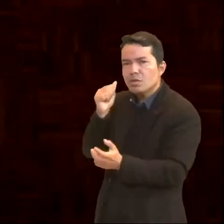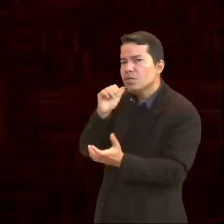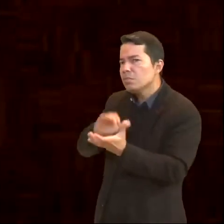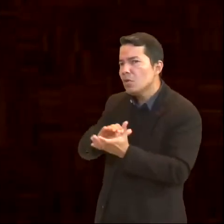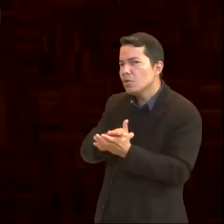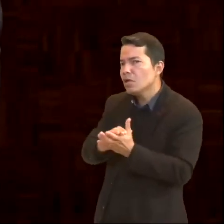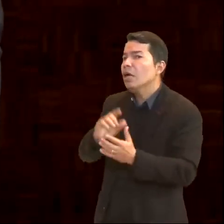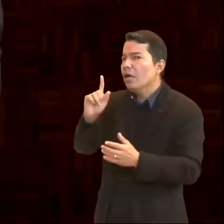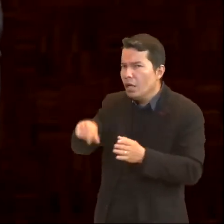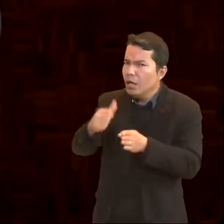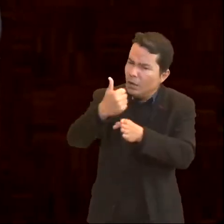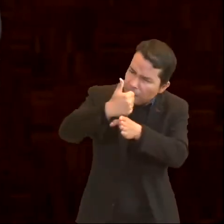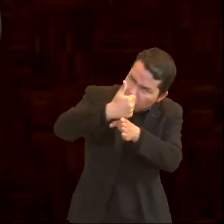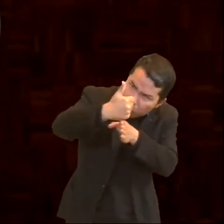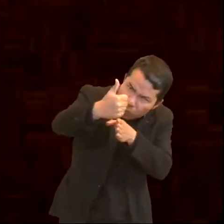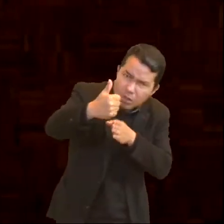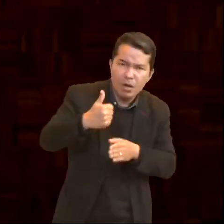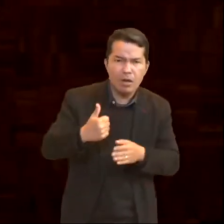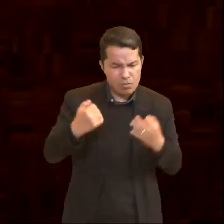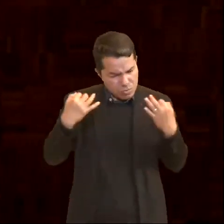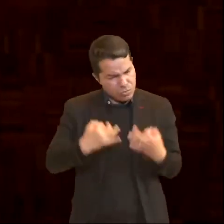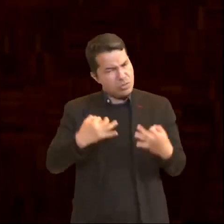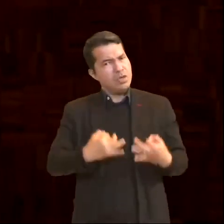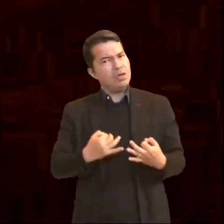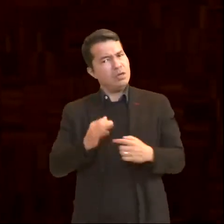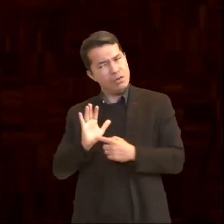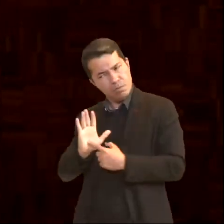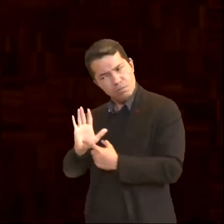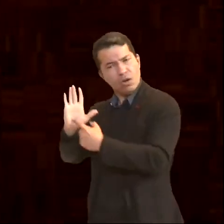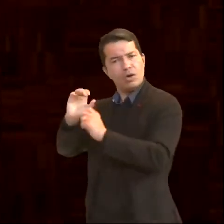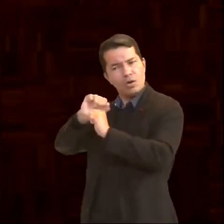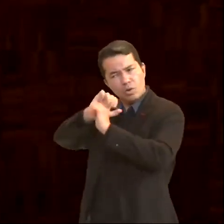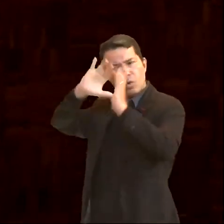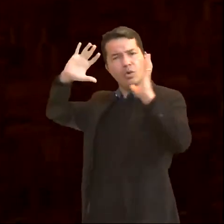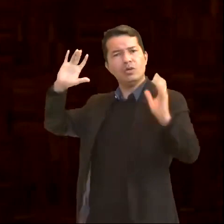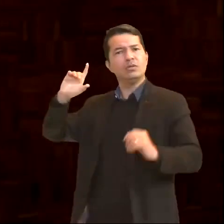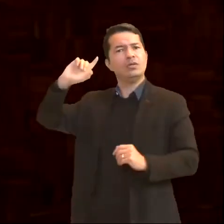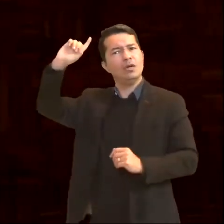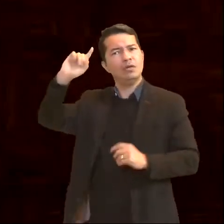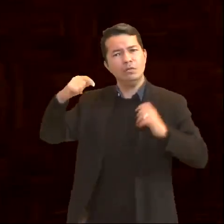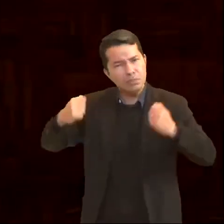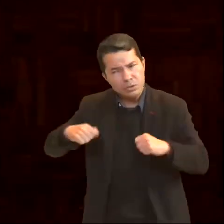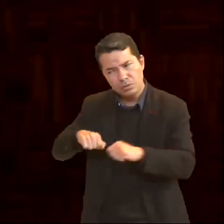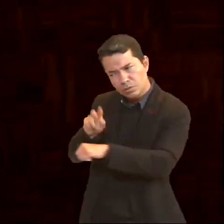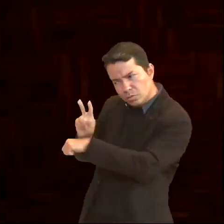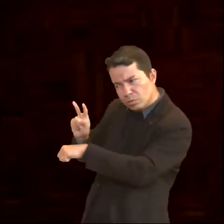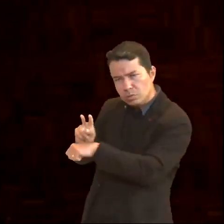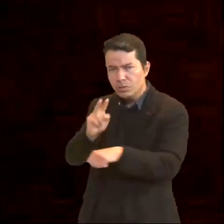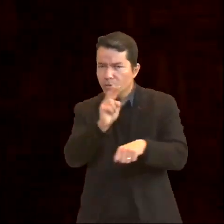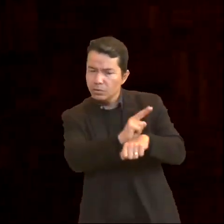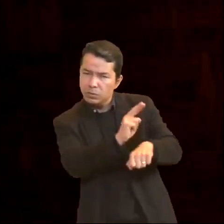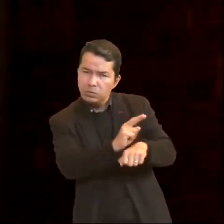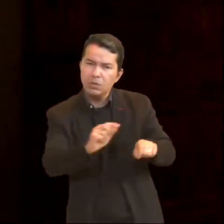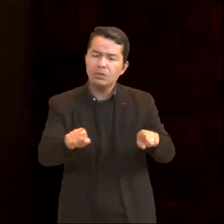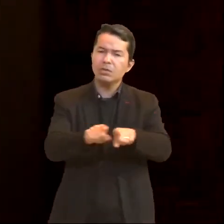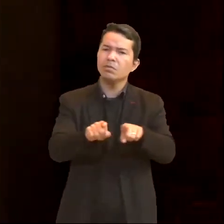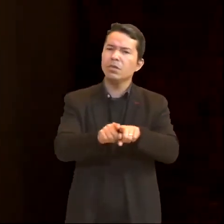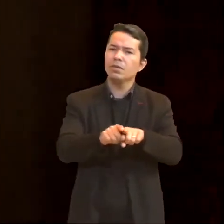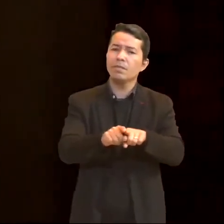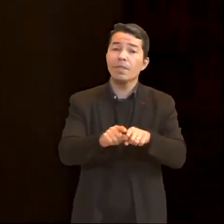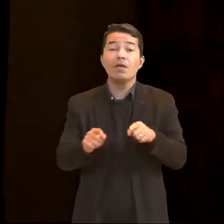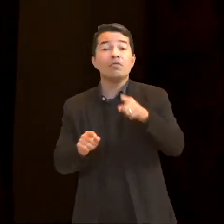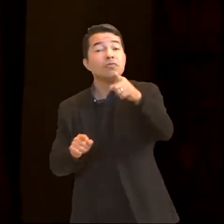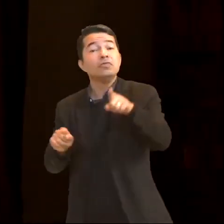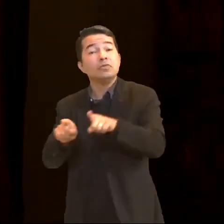sua esposa, tem que refletir essa beleza da graça de Deus. Como você lida com os